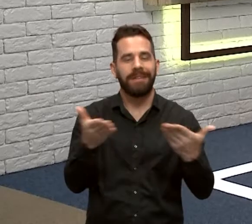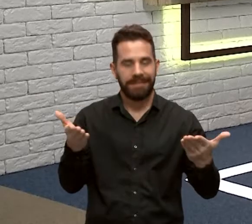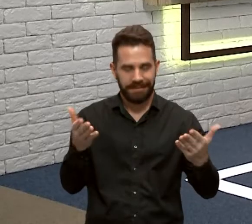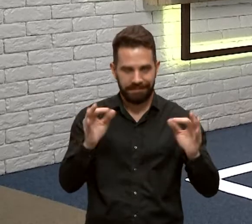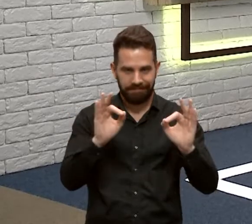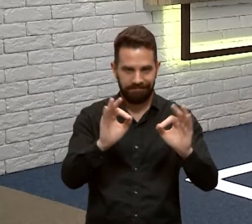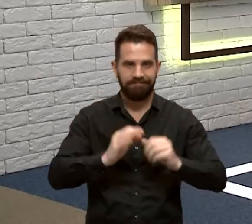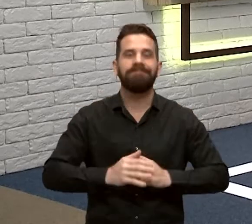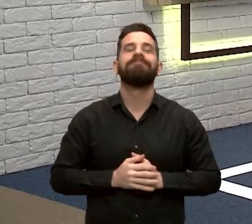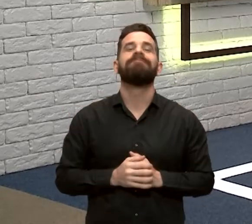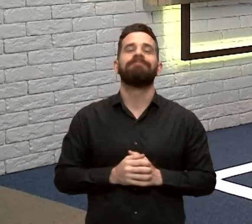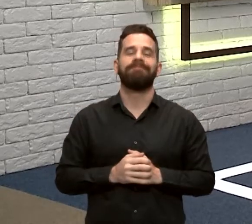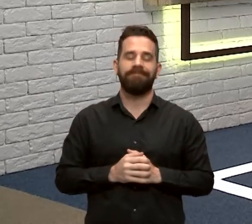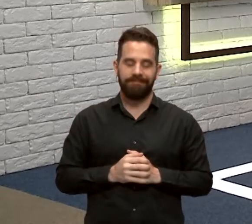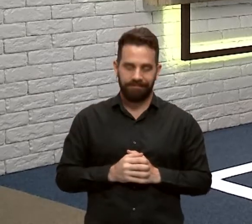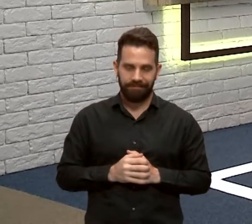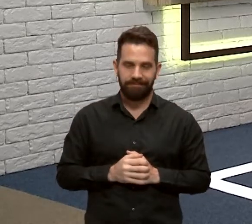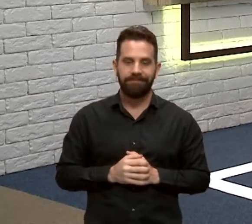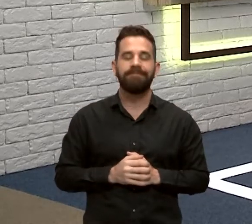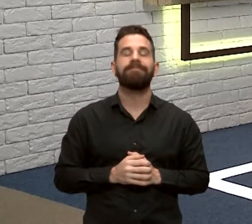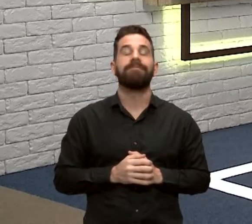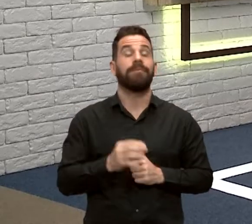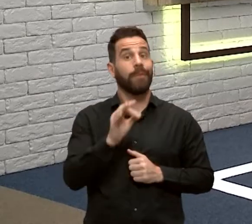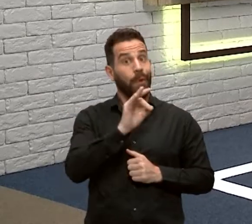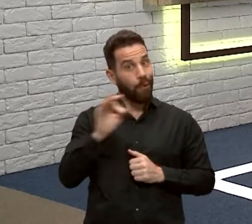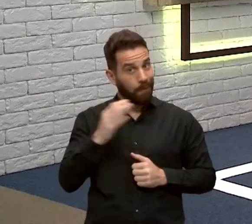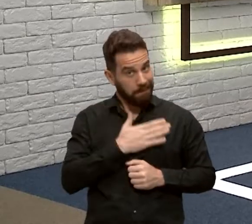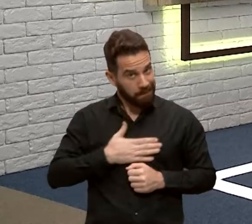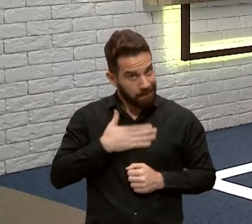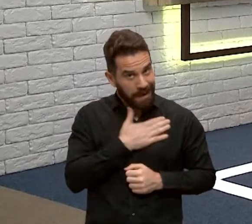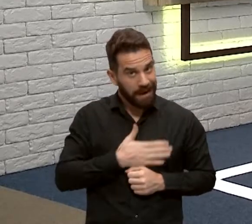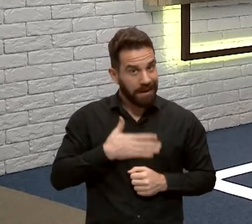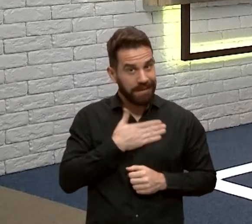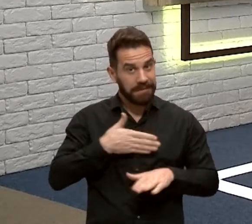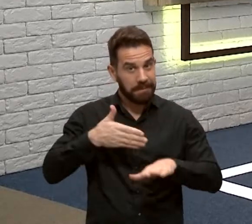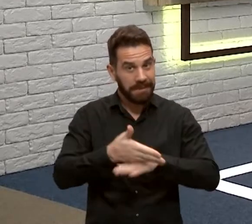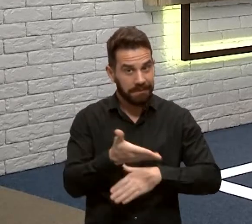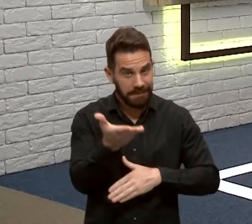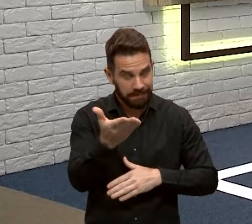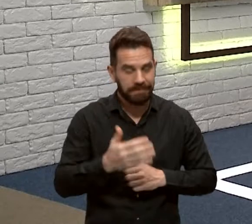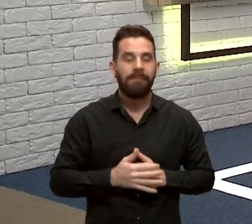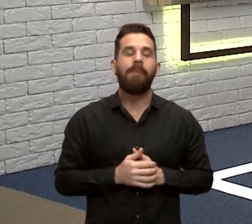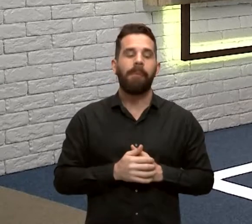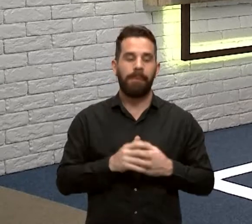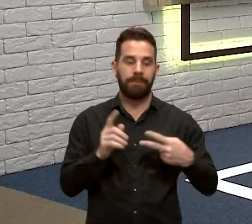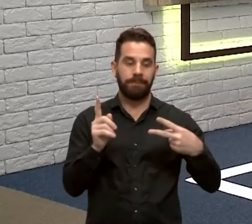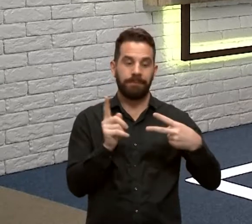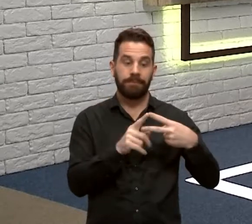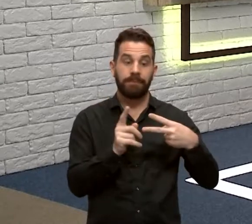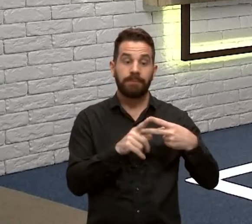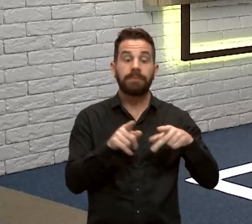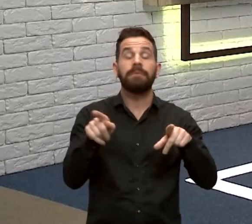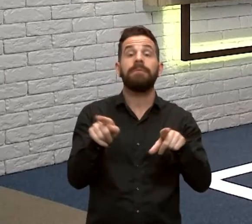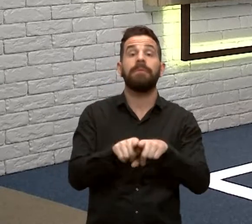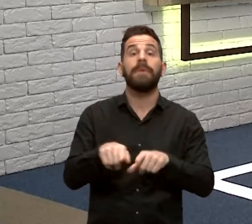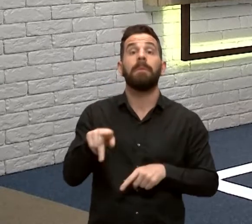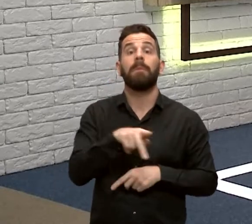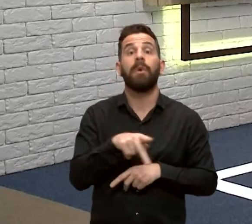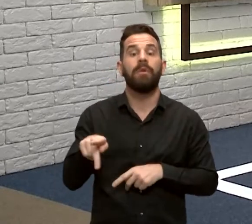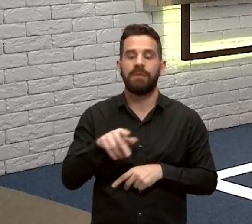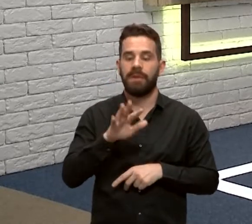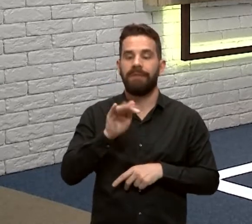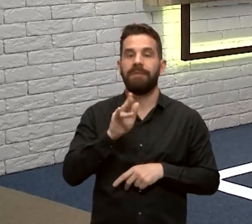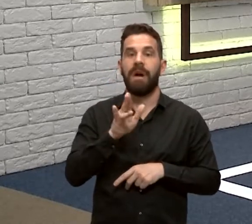ótimo. Tudo ótimo, é um prazer tê-la aqui conosco. E a gente está aqui também com o professor